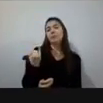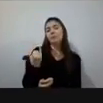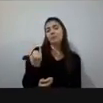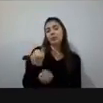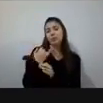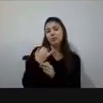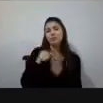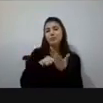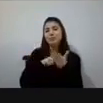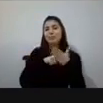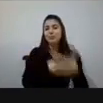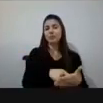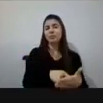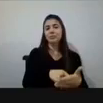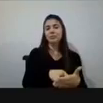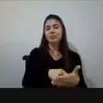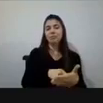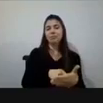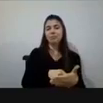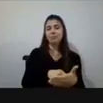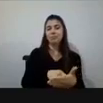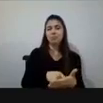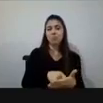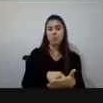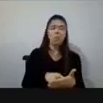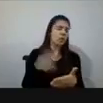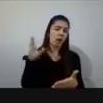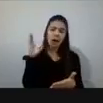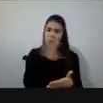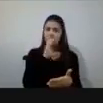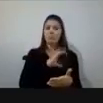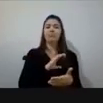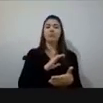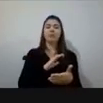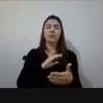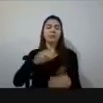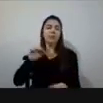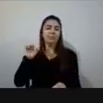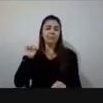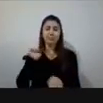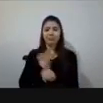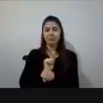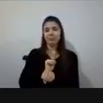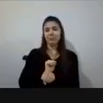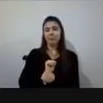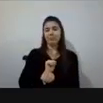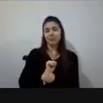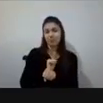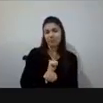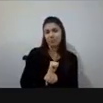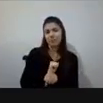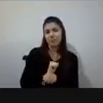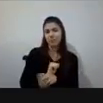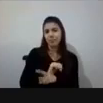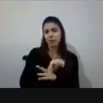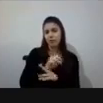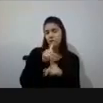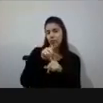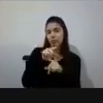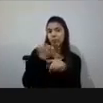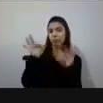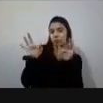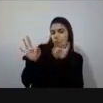antes. Então, essa fala eu achei importantíssima, assim, muito importantíssima,